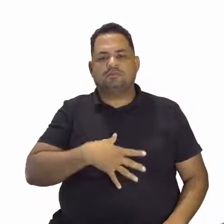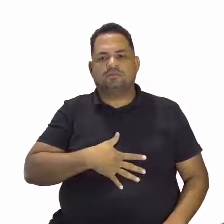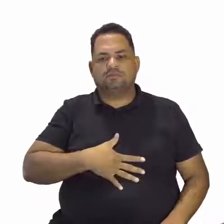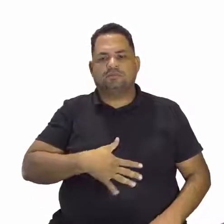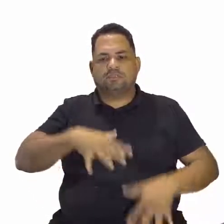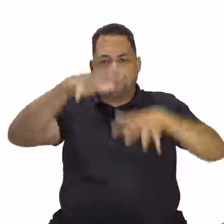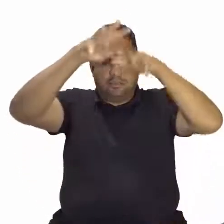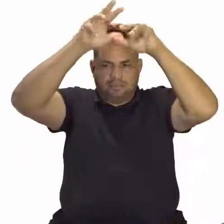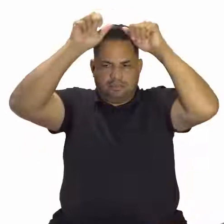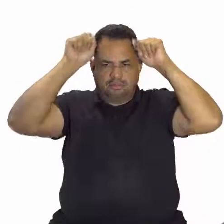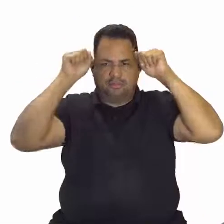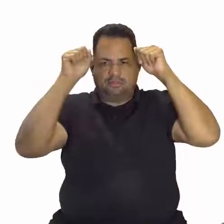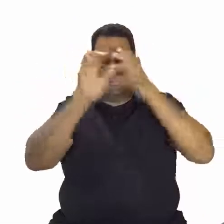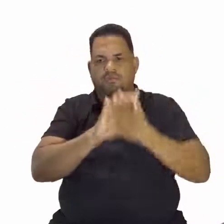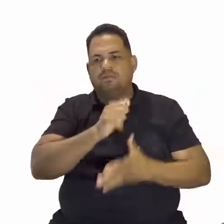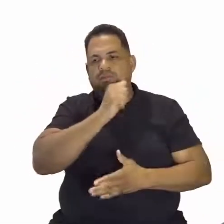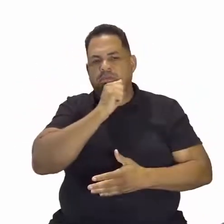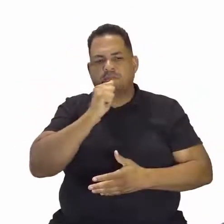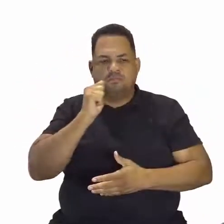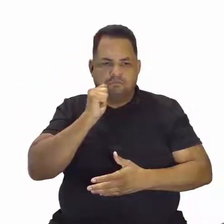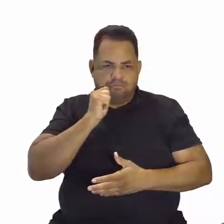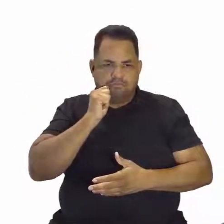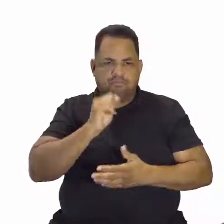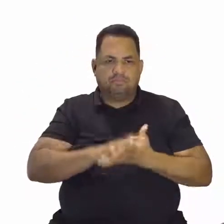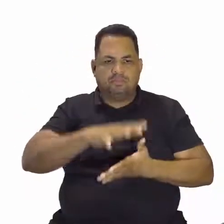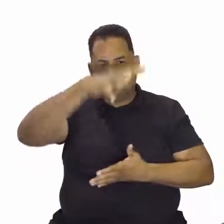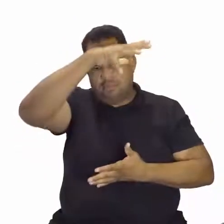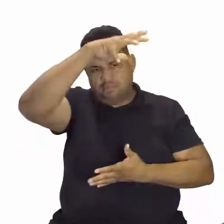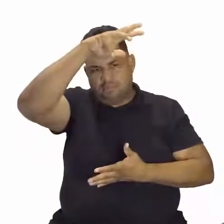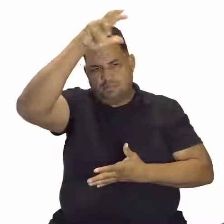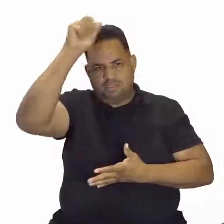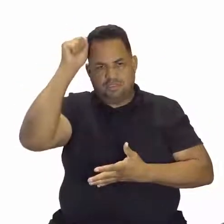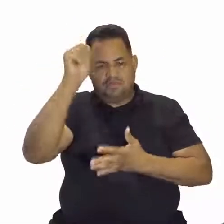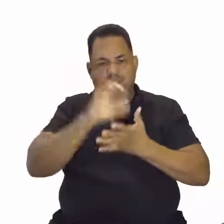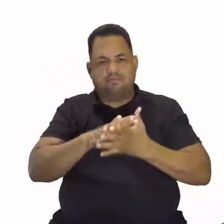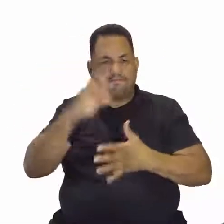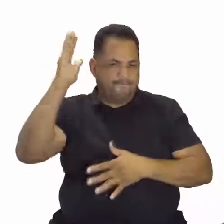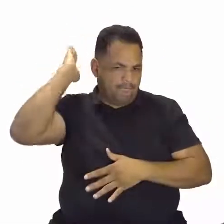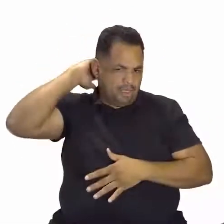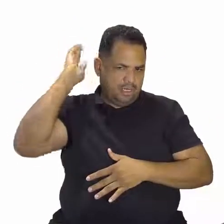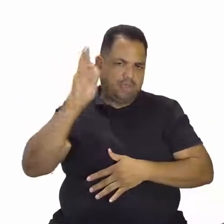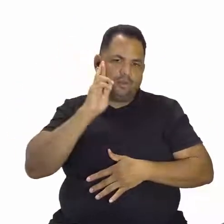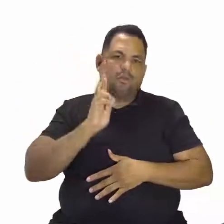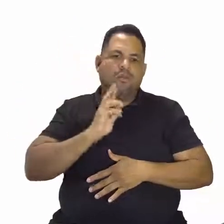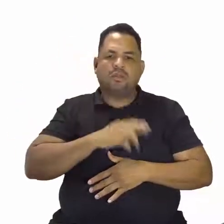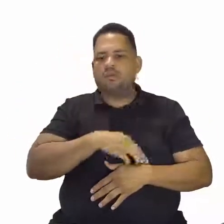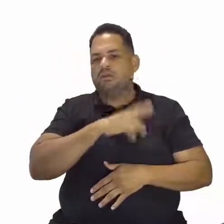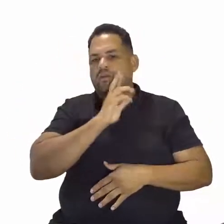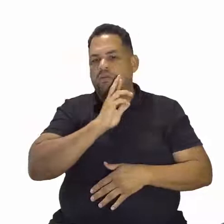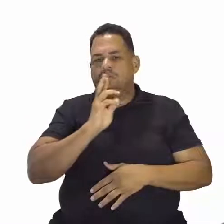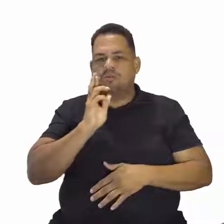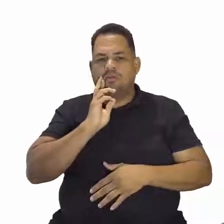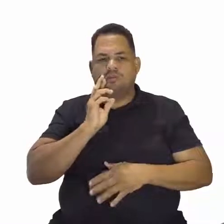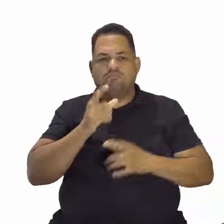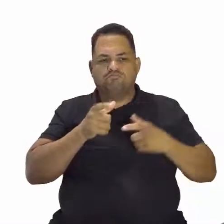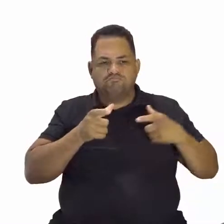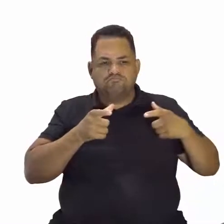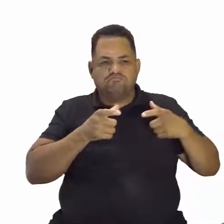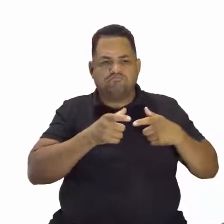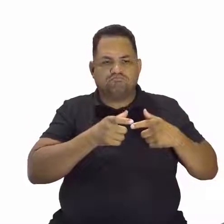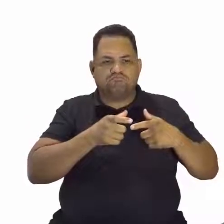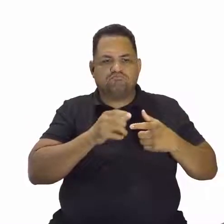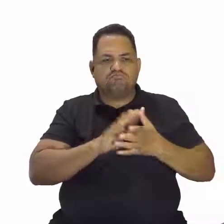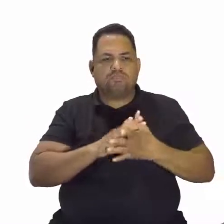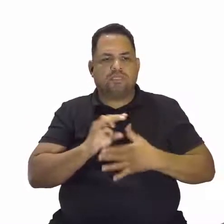Acre, Amapá, Amazonas, Pará, Rondônia, Roraima e pequena parte